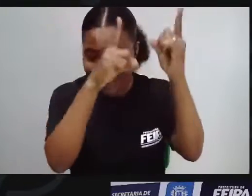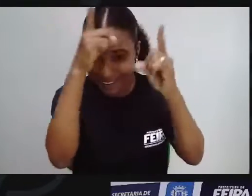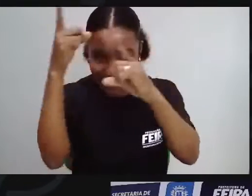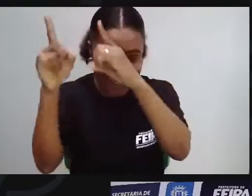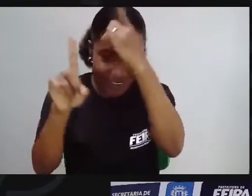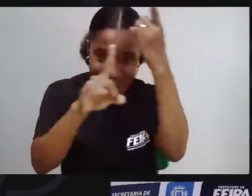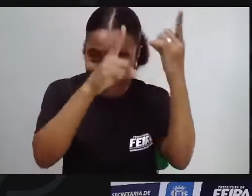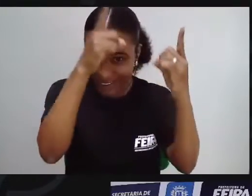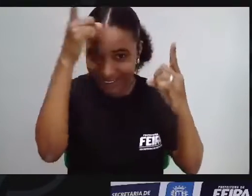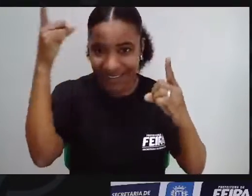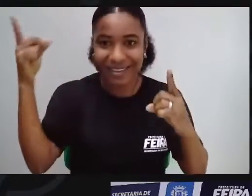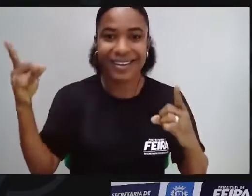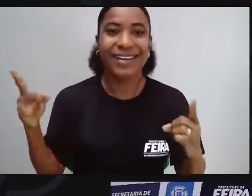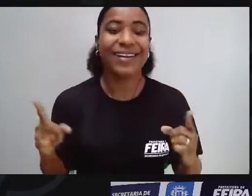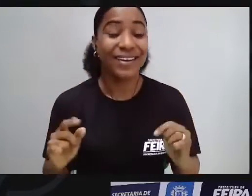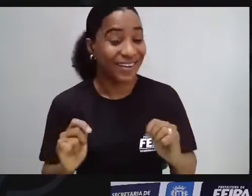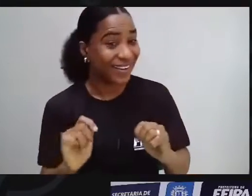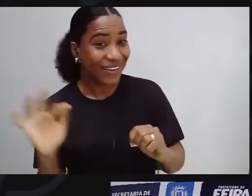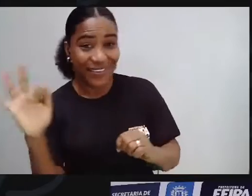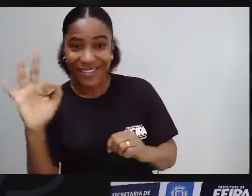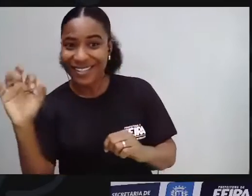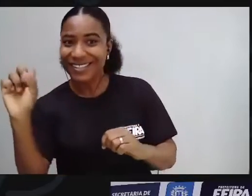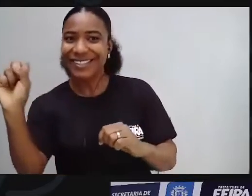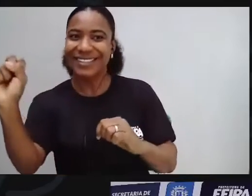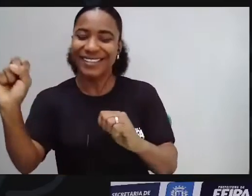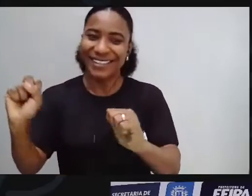da Princesa do Sertão